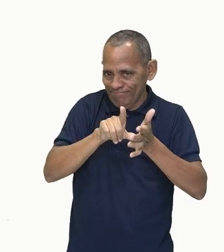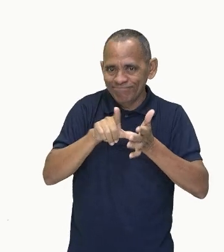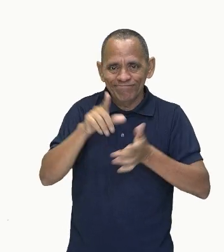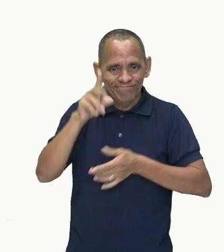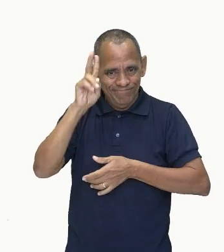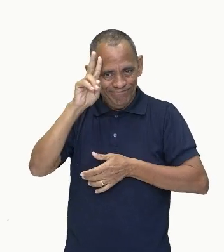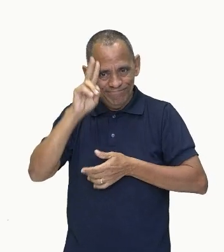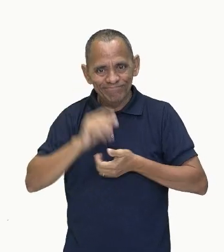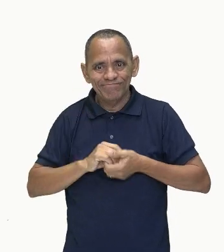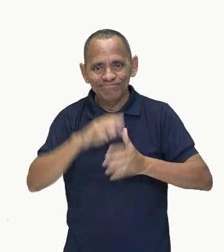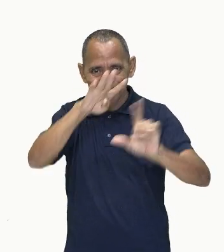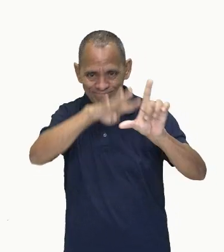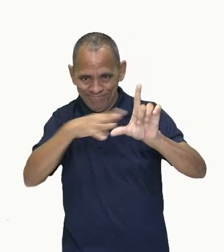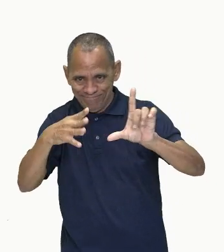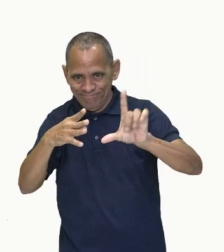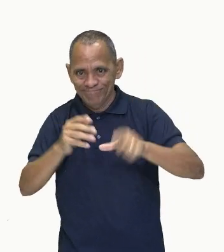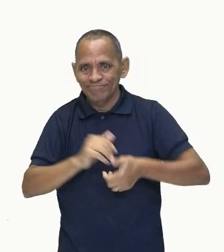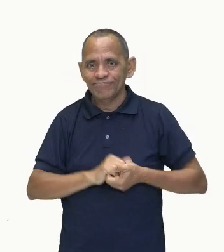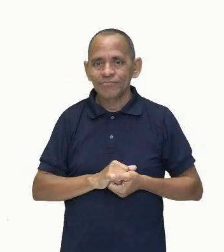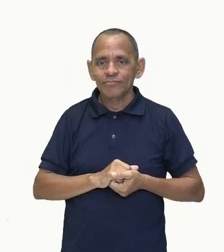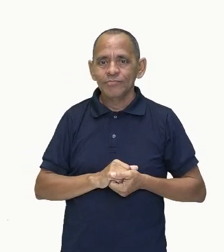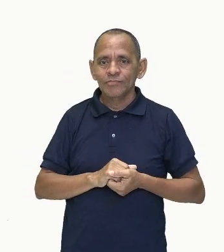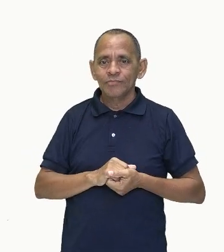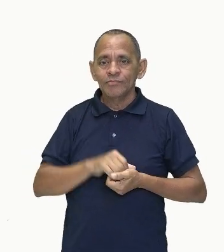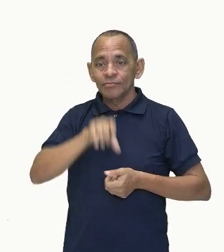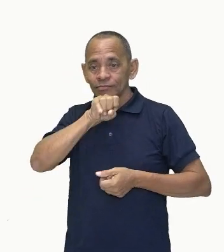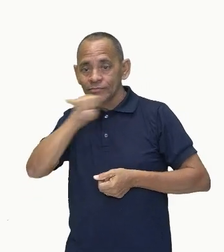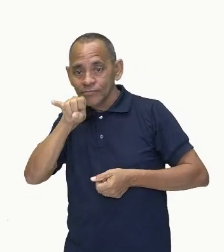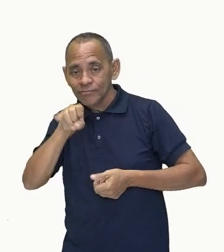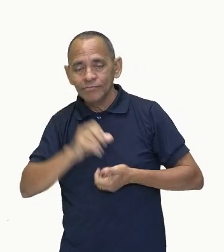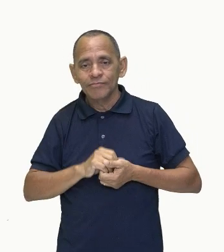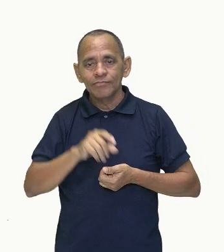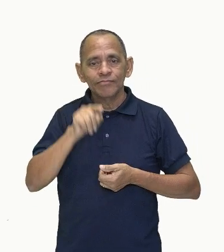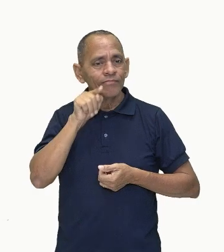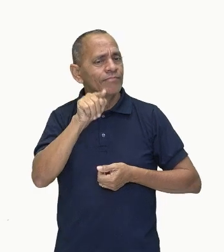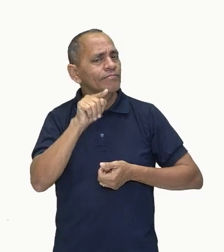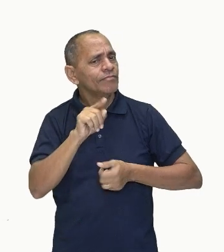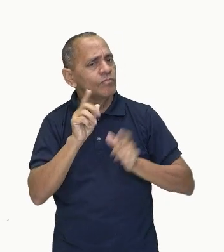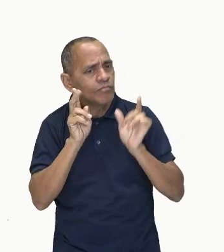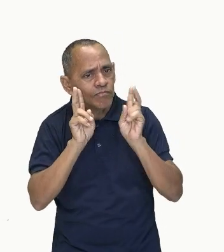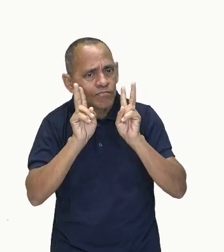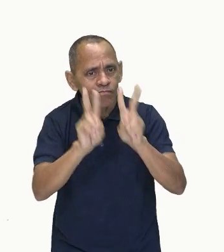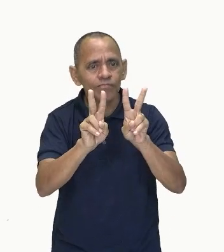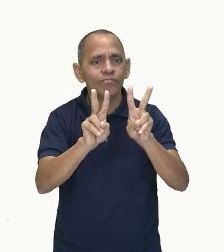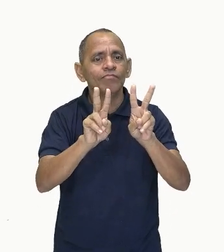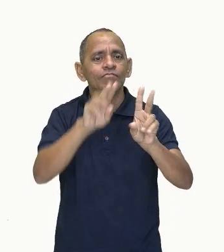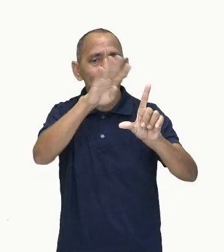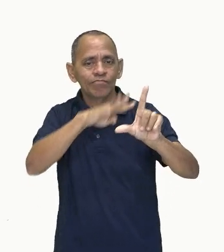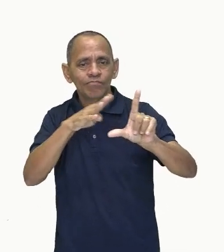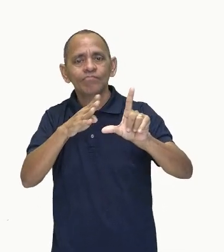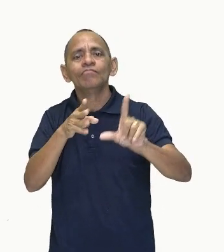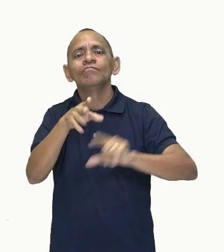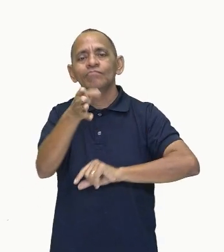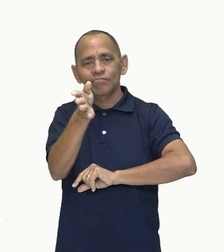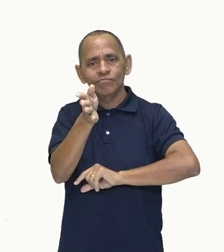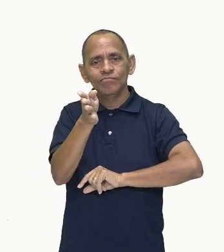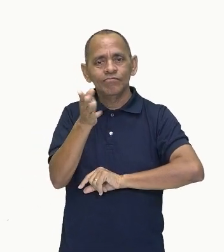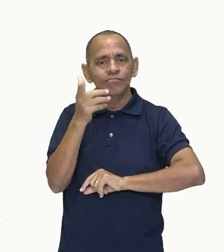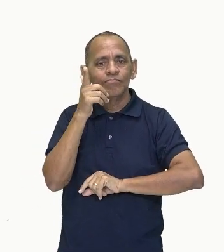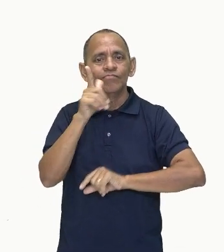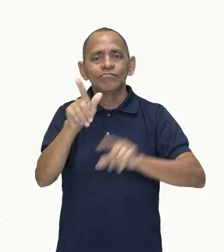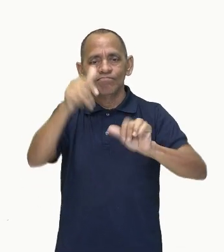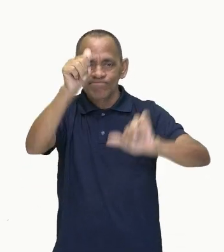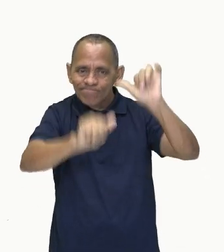bom? Então, você olhando para esse gráfico, você já visualmente já interpreta ele da